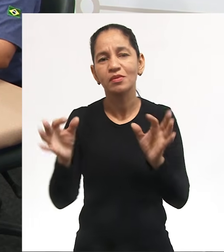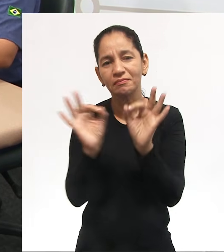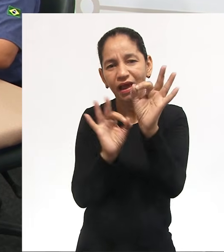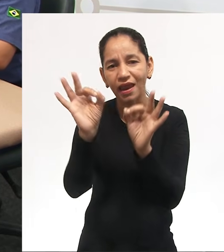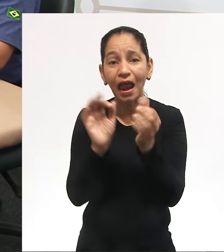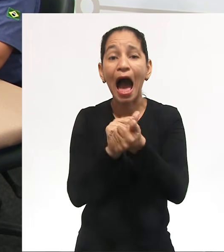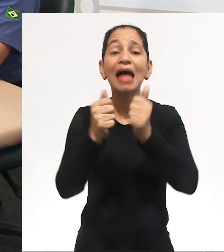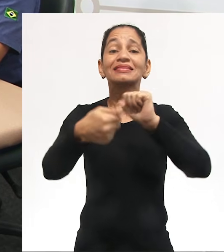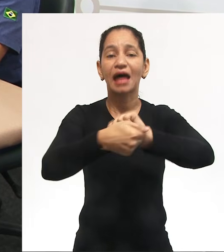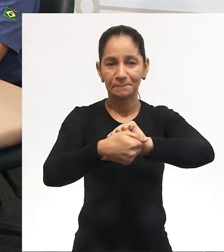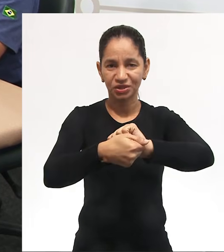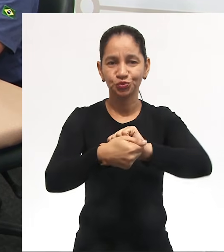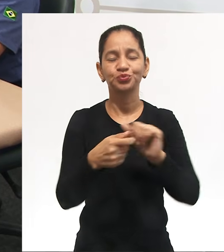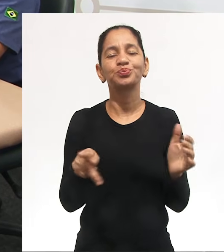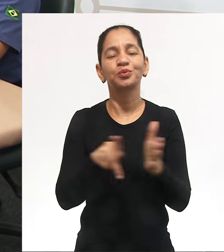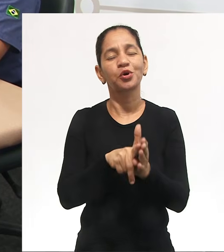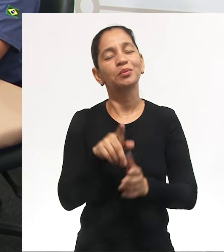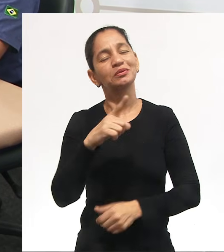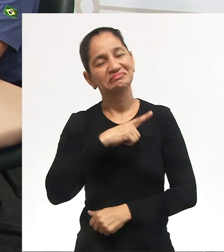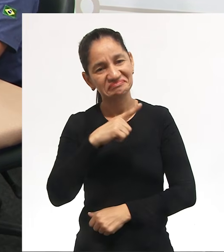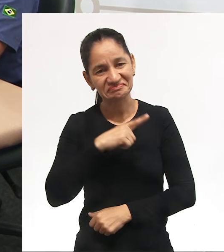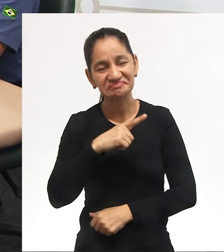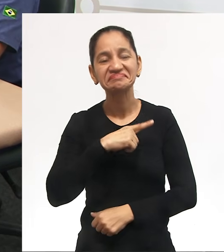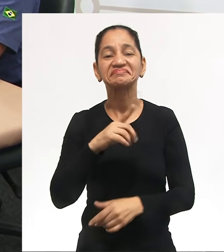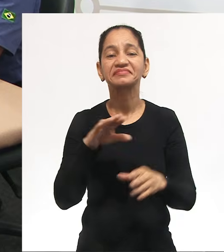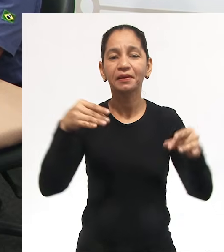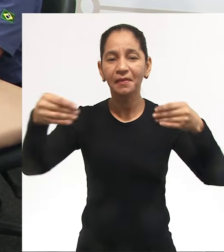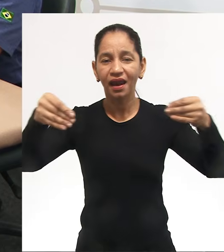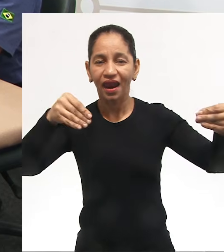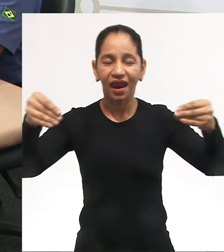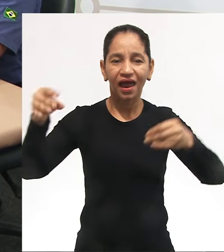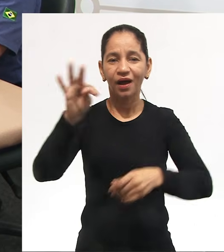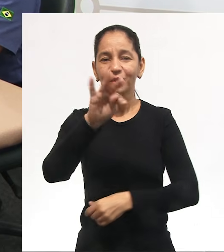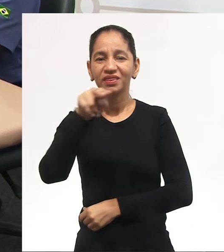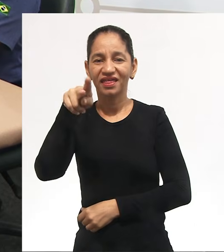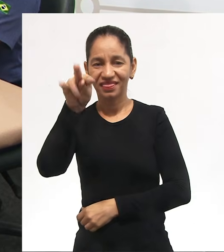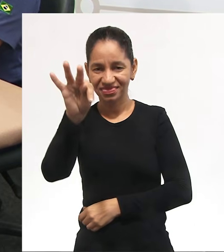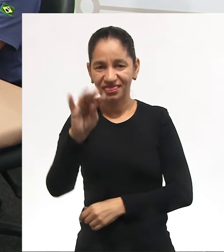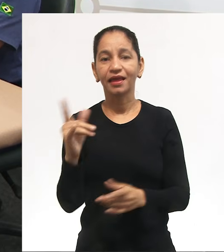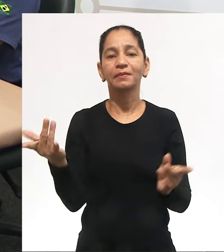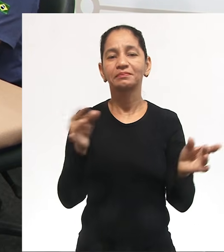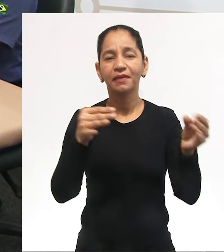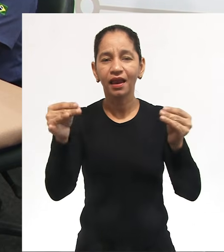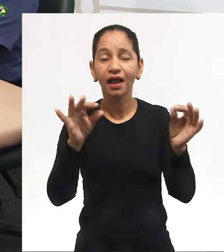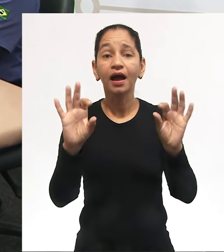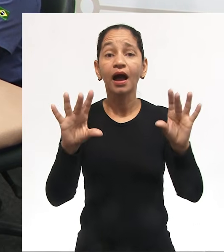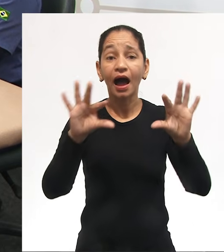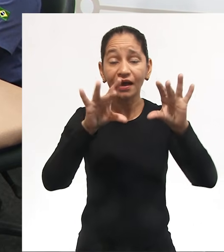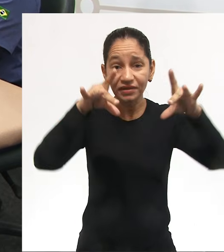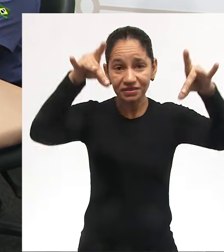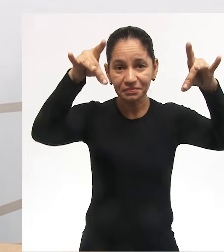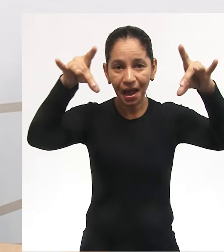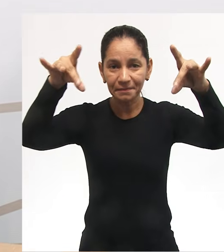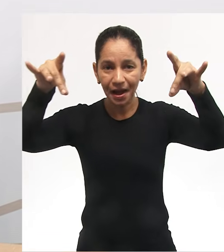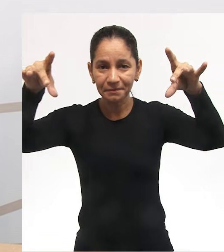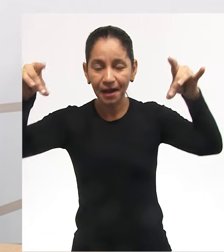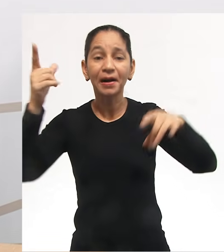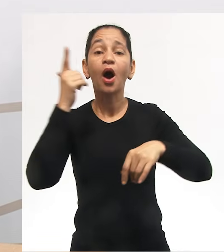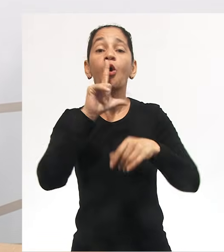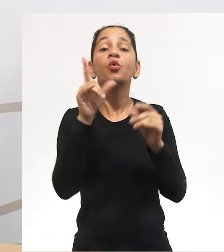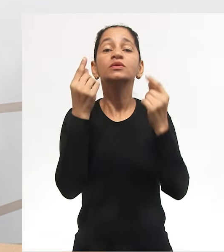de carteiras mesmo da sala de aula, colocamos, TNT como toalha e fizemos um suportezinho para os Pra